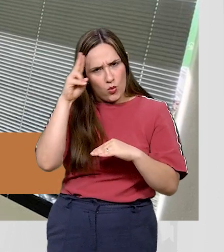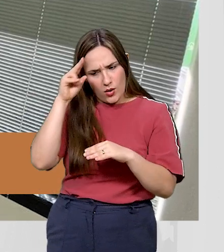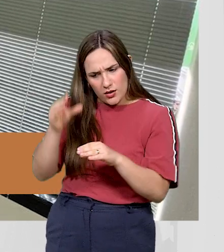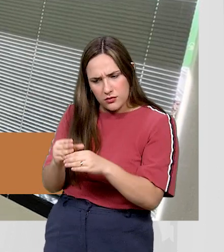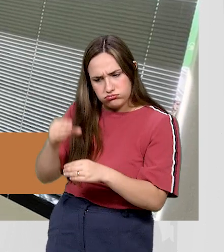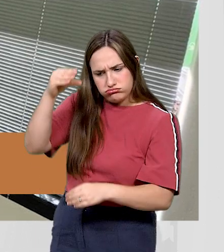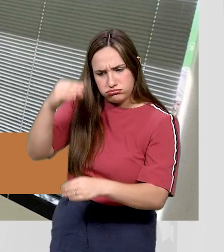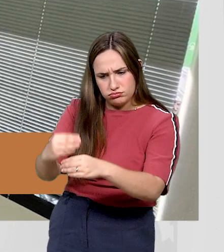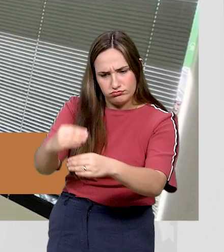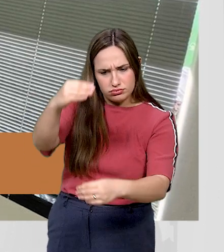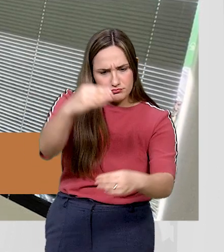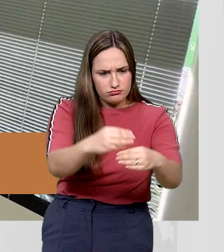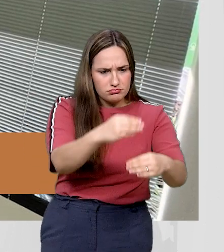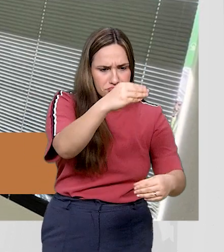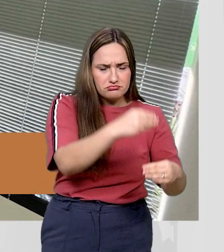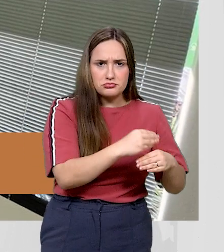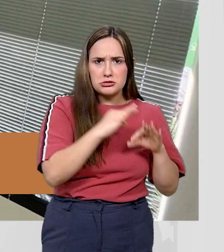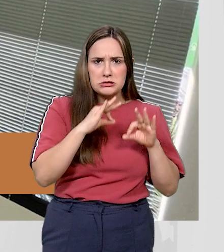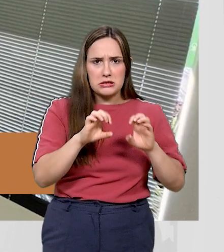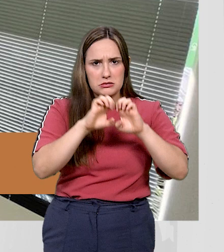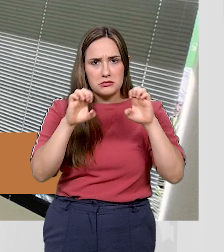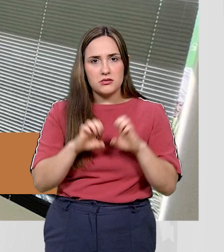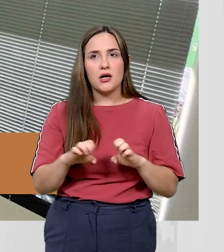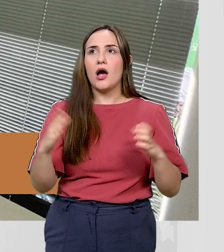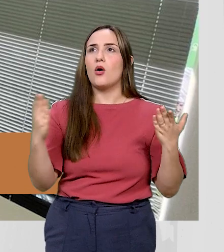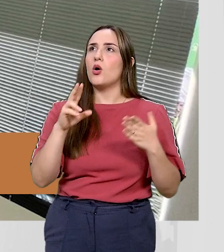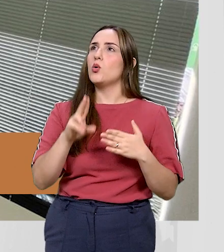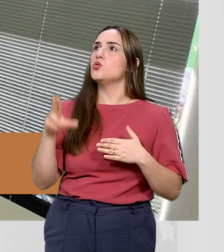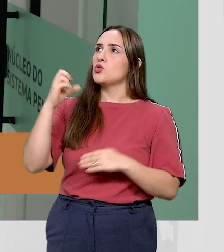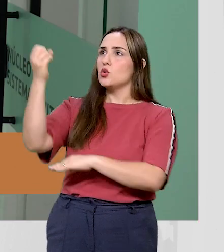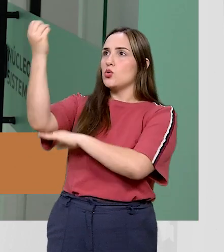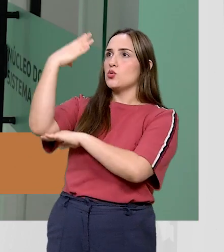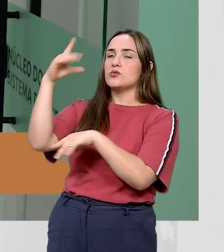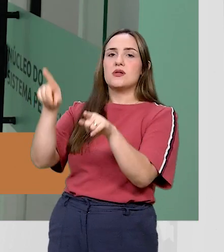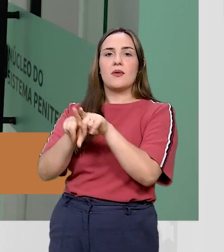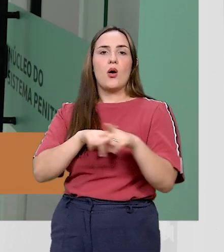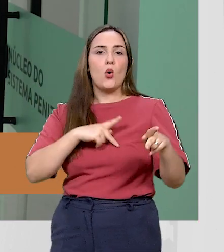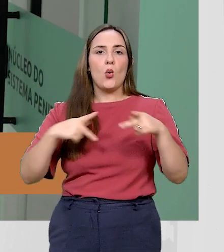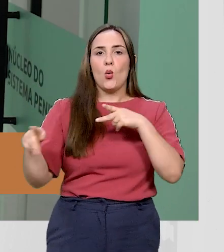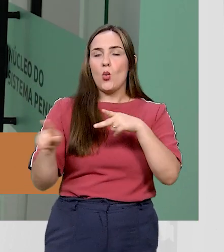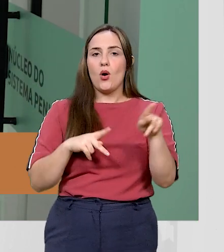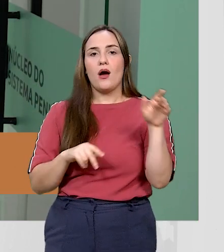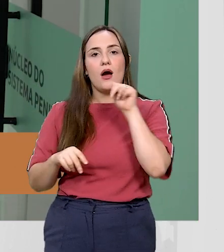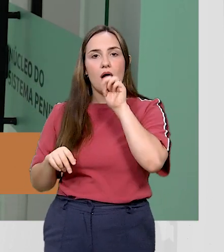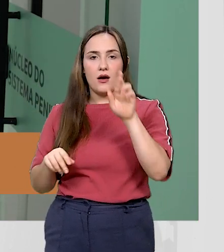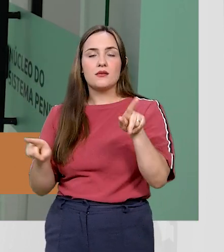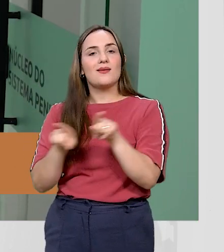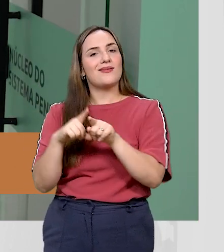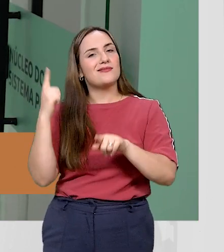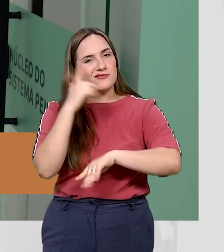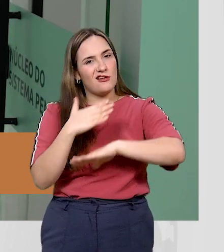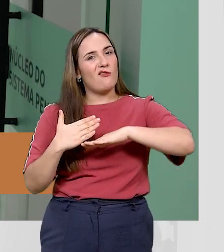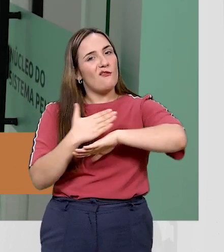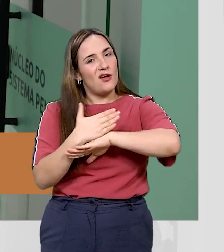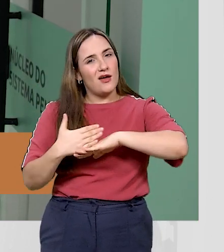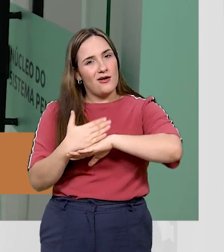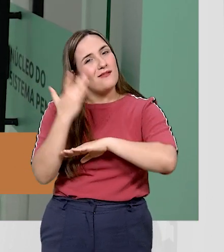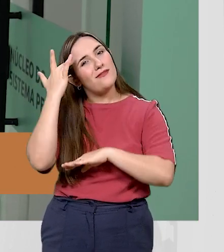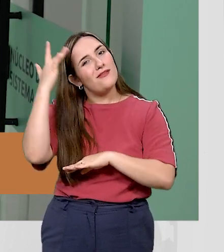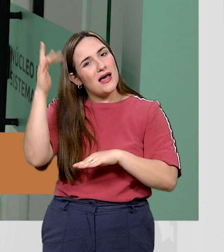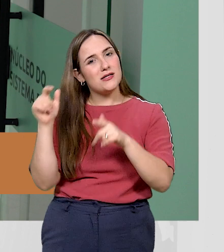pré-moldado. Foram considerados como estruturantes fatores como iluminação e ventilação naturais, bem como